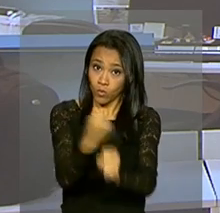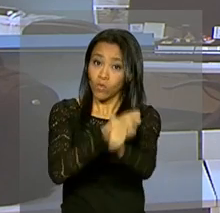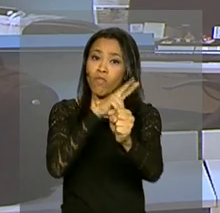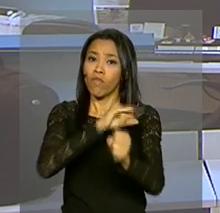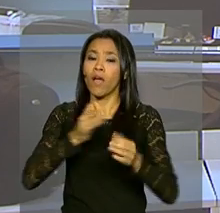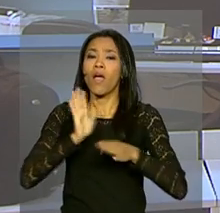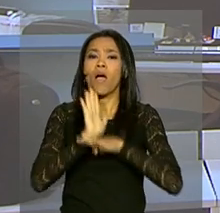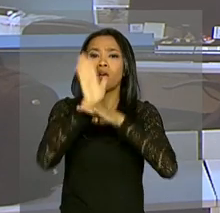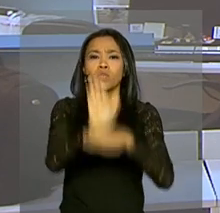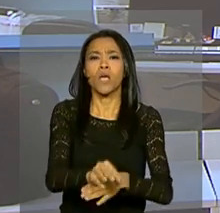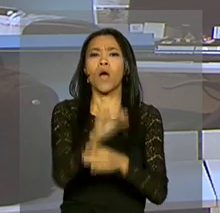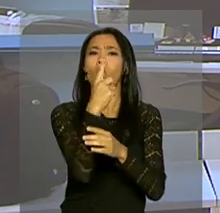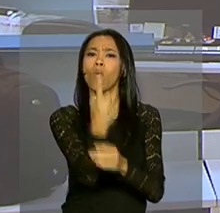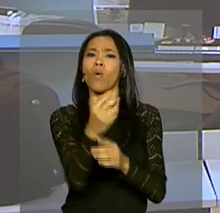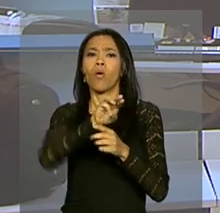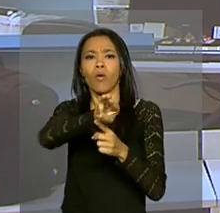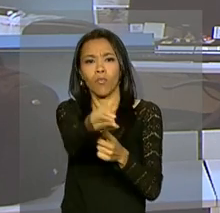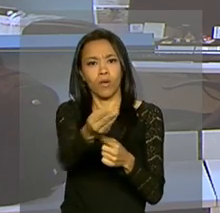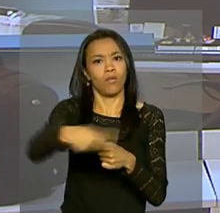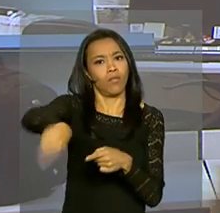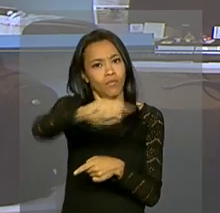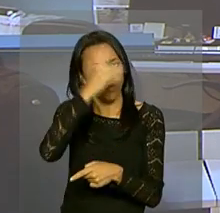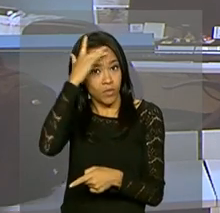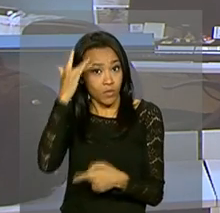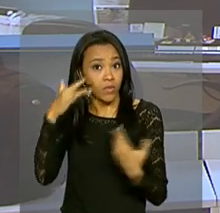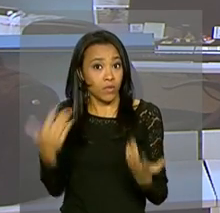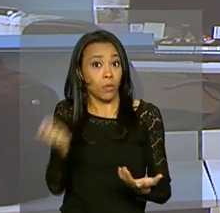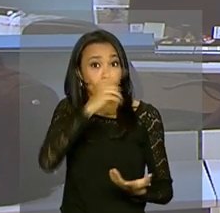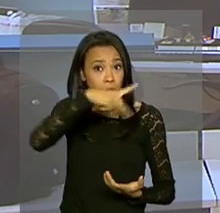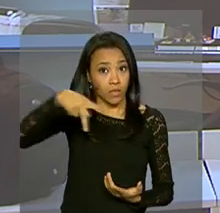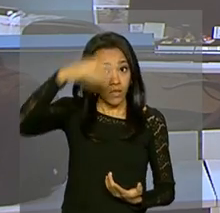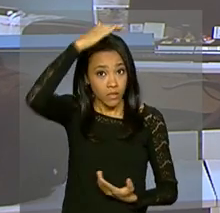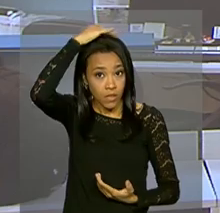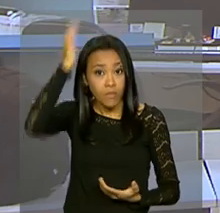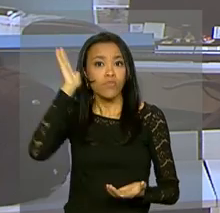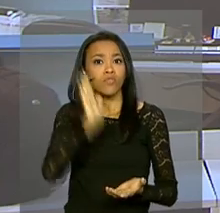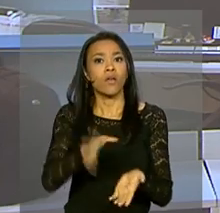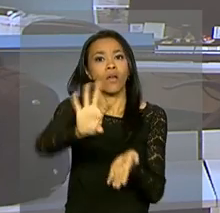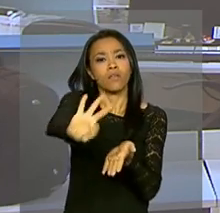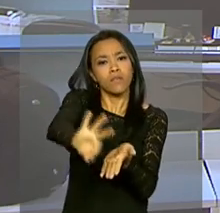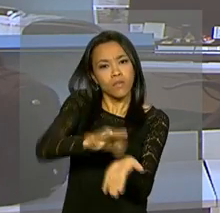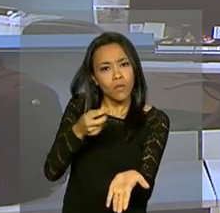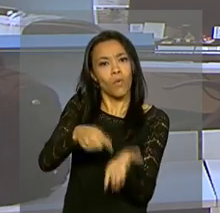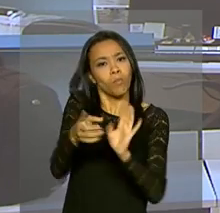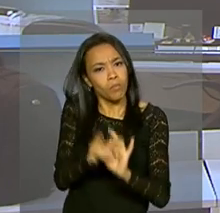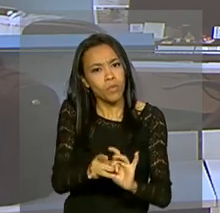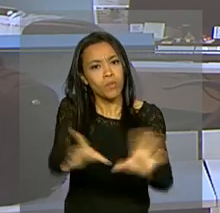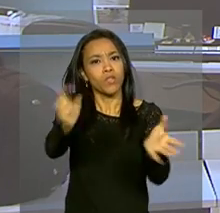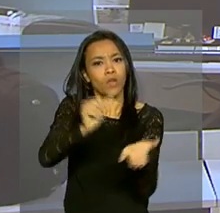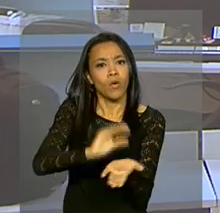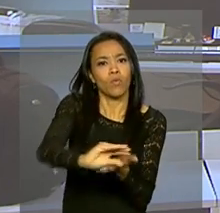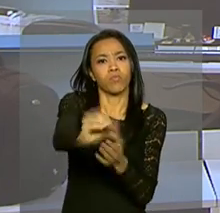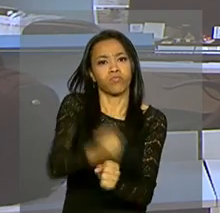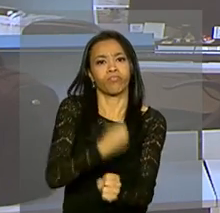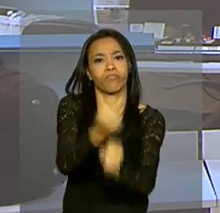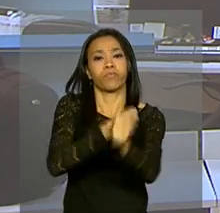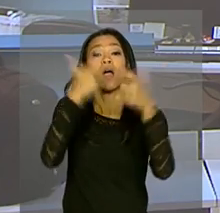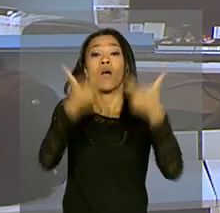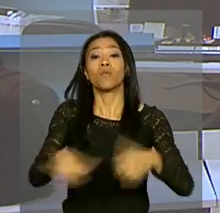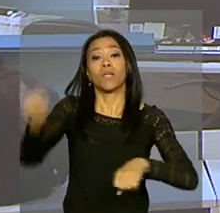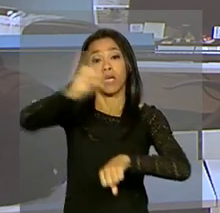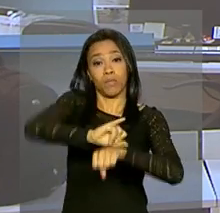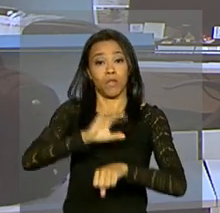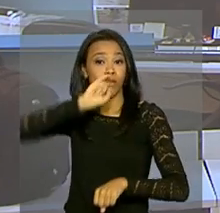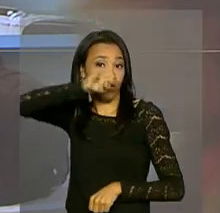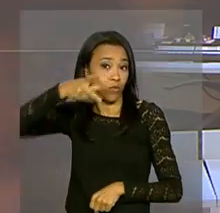beneficiar mais de 1 milhão de pessoas. O presidente Michel Temer assinou a ordem de serviço em um evento que aconteceu em Campina